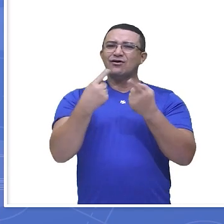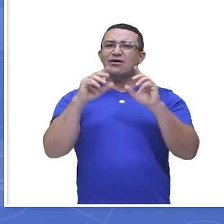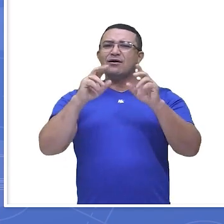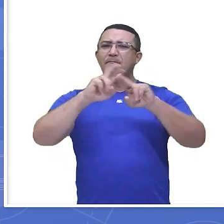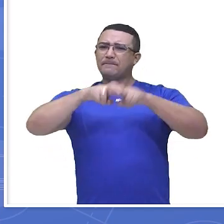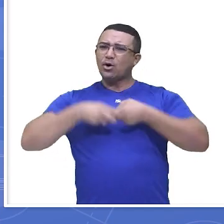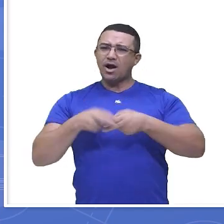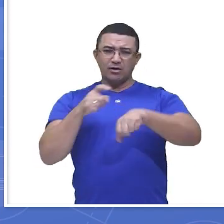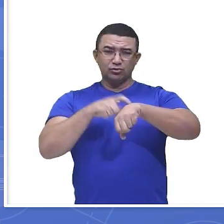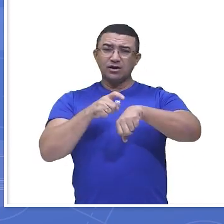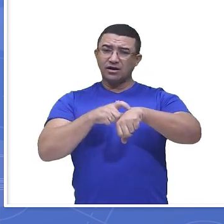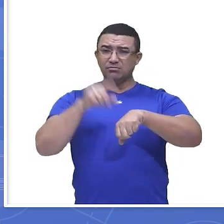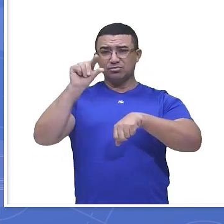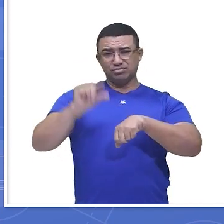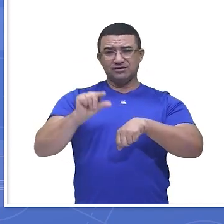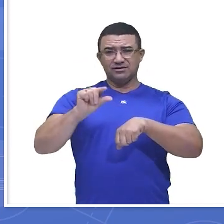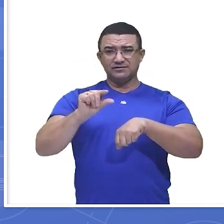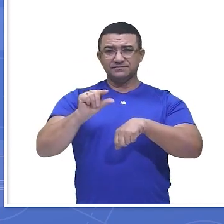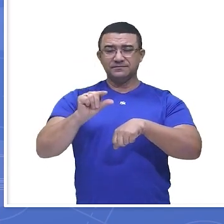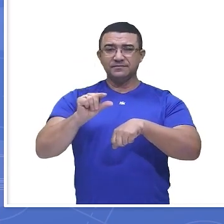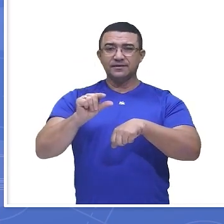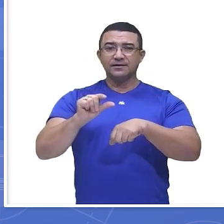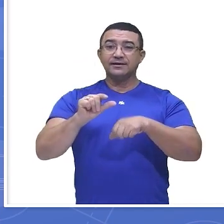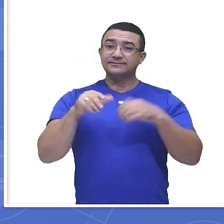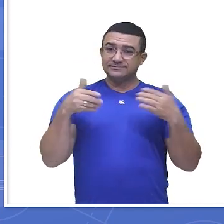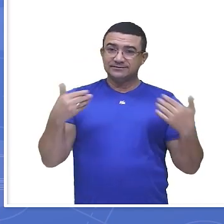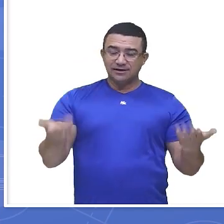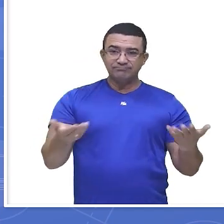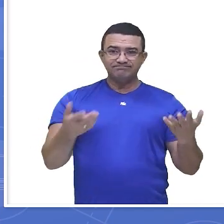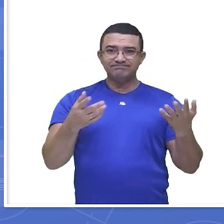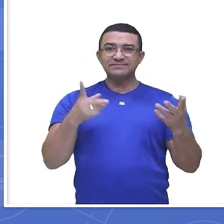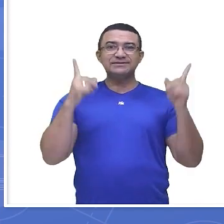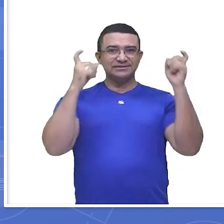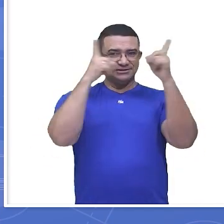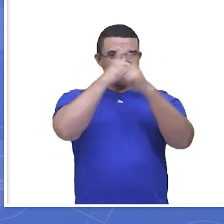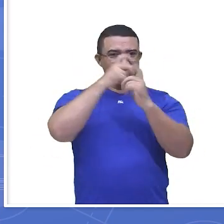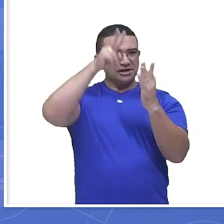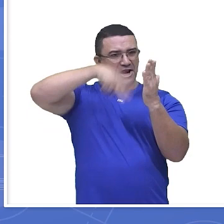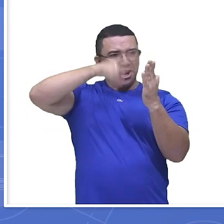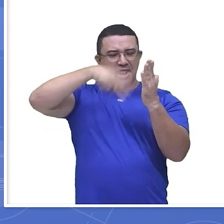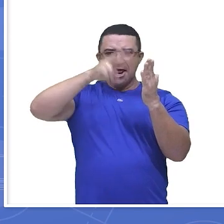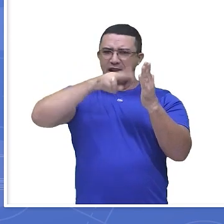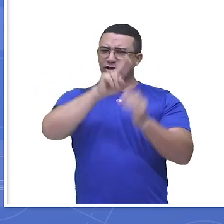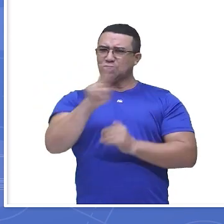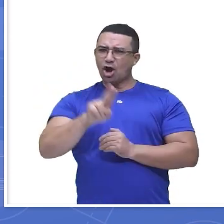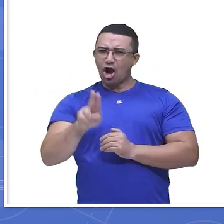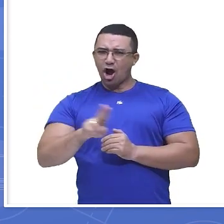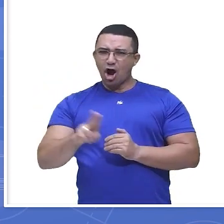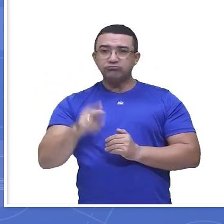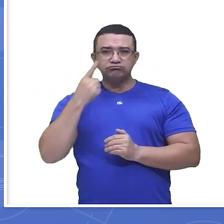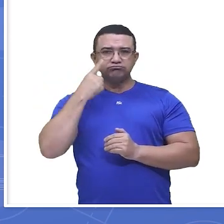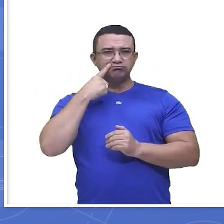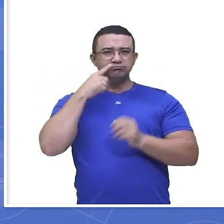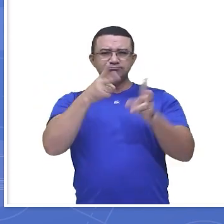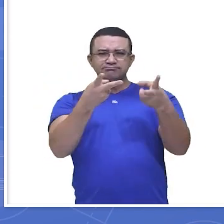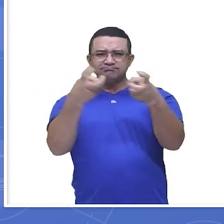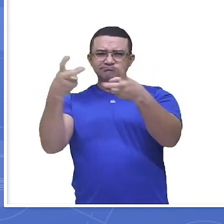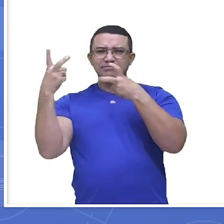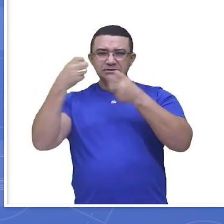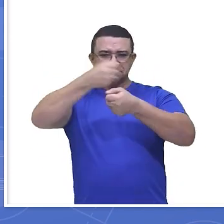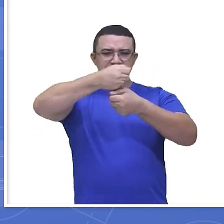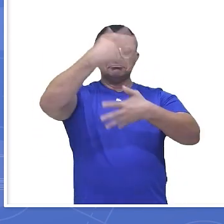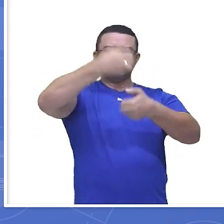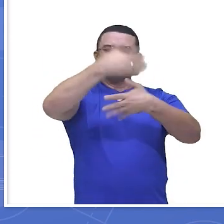pouco, né? Bastante pouco, né? Então, fica difícil estar lendo todos, mas eu estou percebendo aqui no chat, olha,